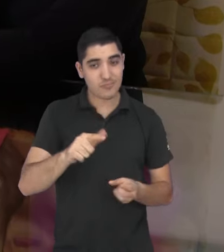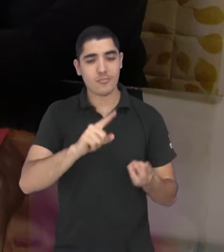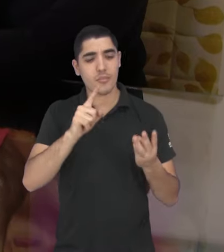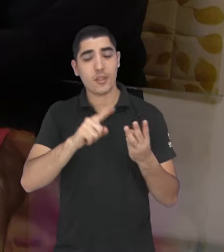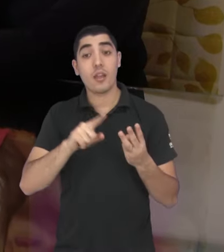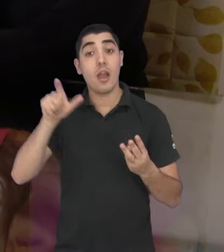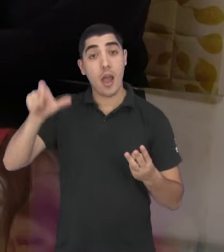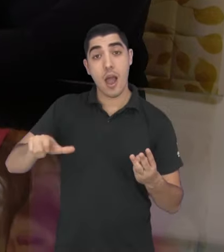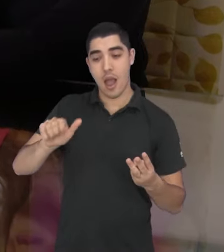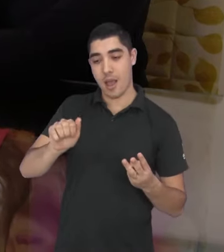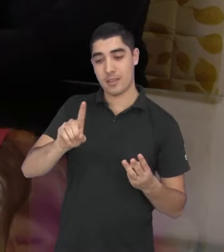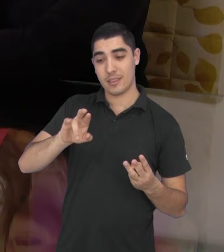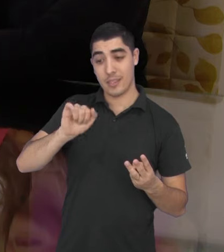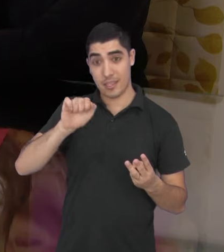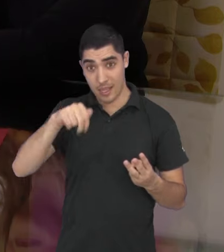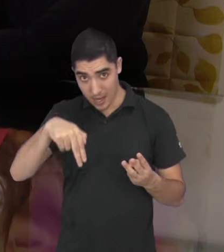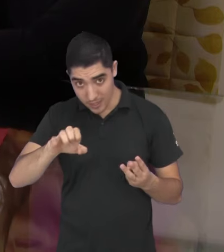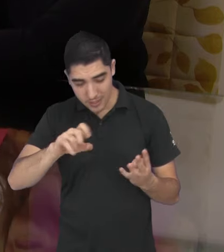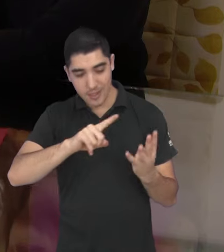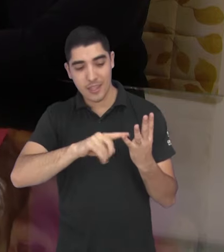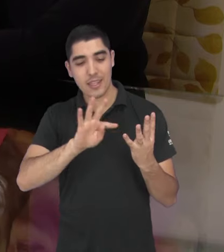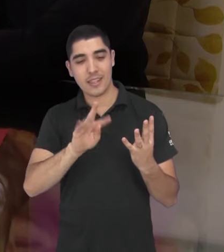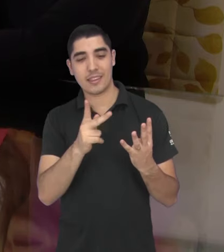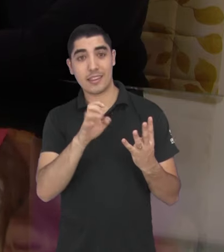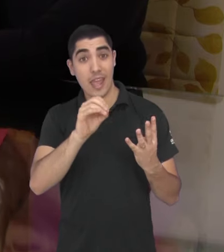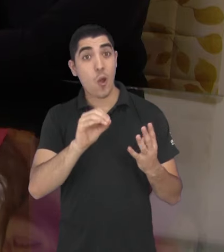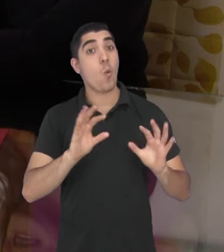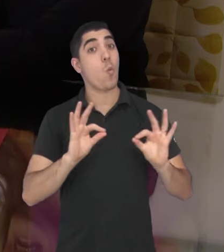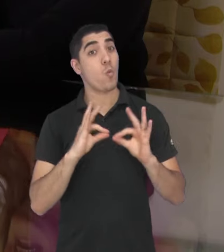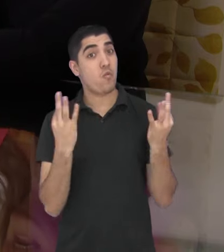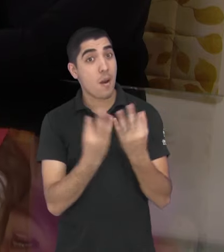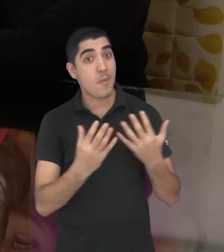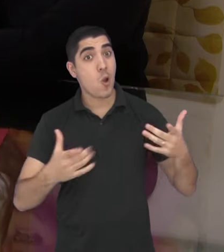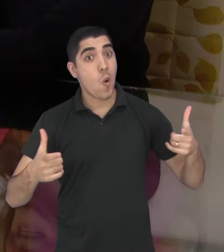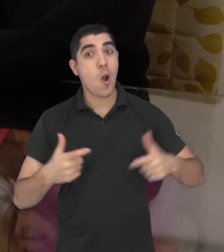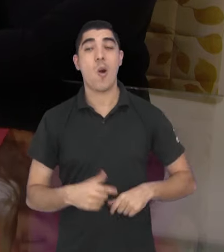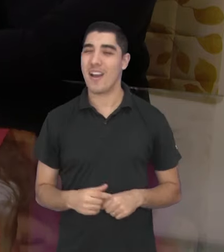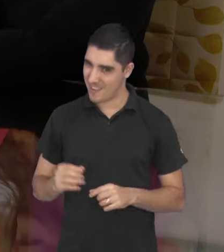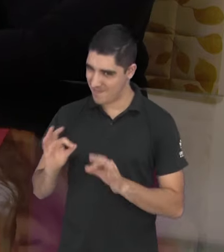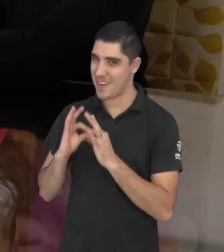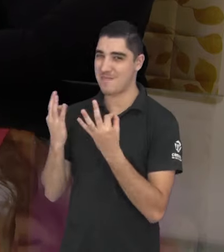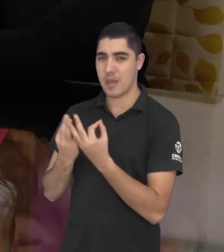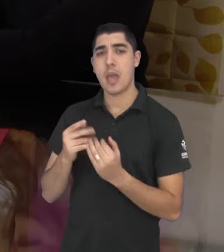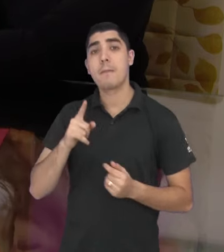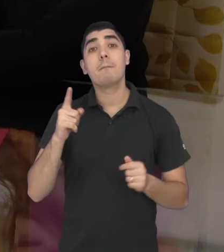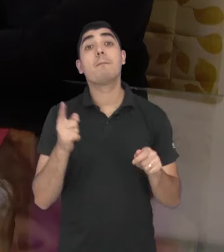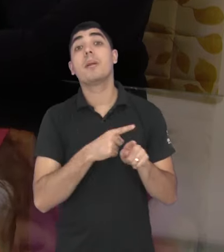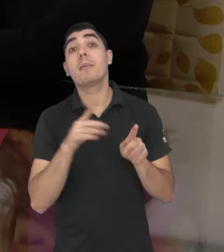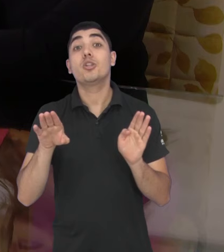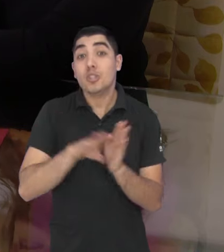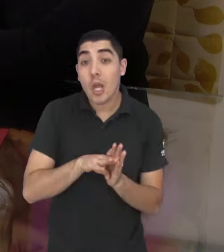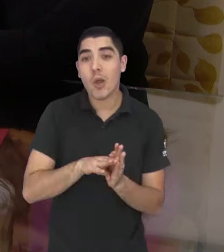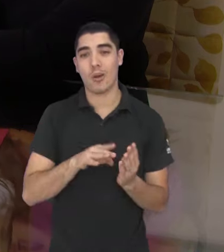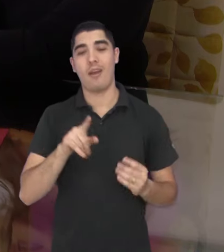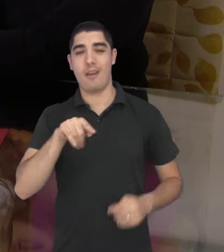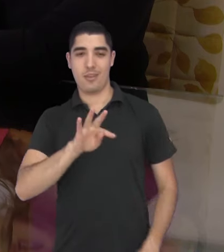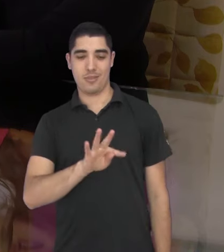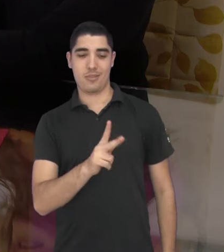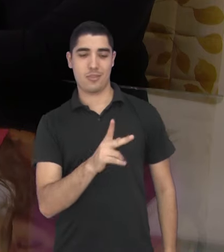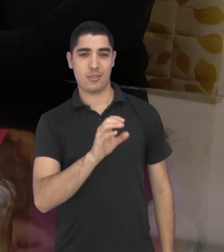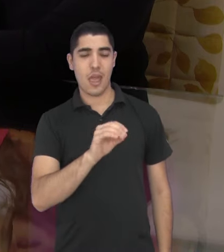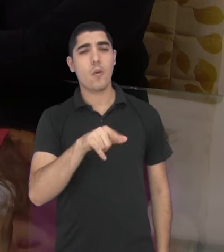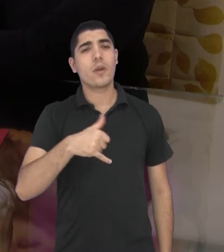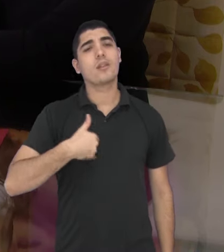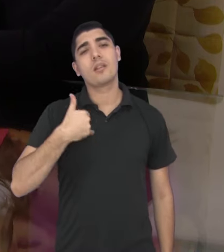a Adriane e Theo. Adriane, que família grande, hein? Grande. Quem é que chegou primeiro foi o Theo, né? Foi o Theo. E o Theo